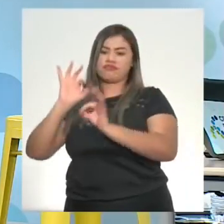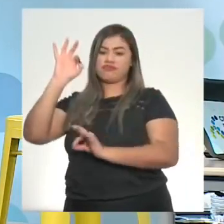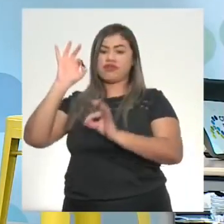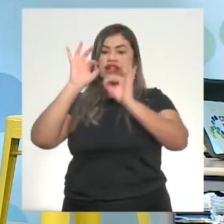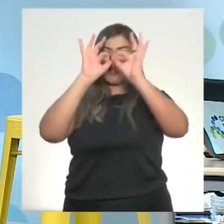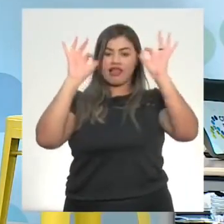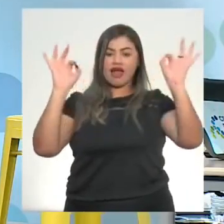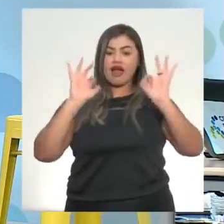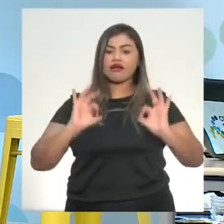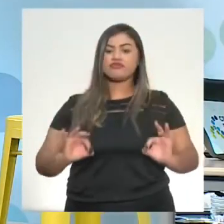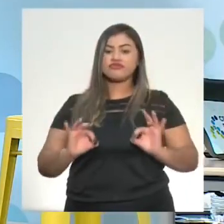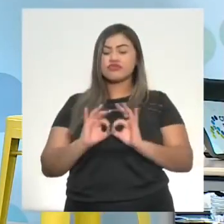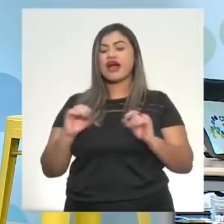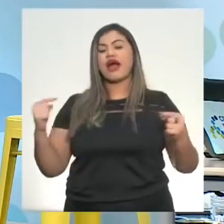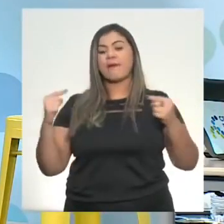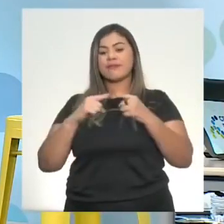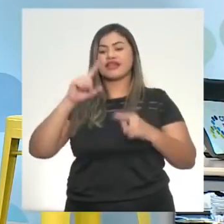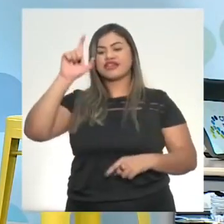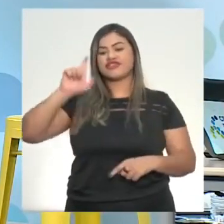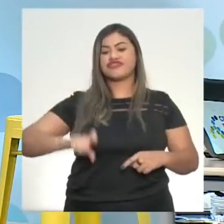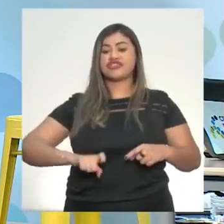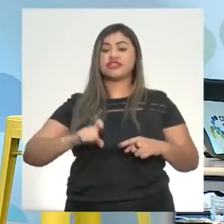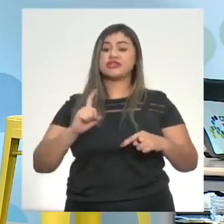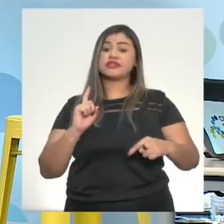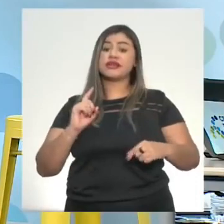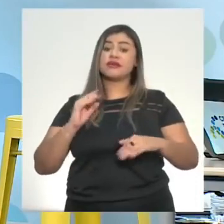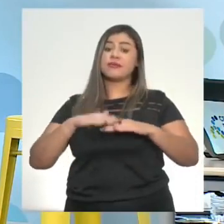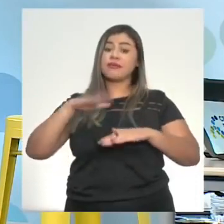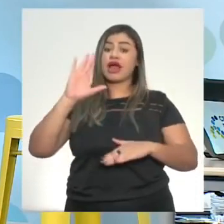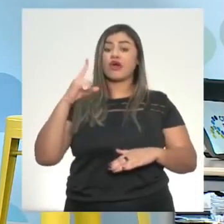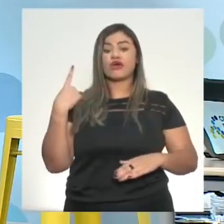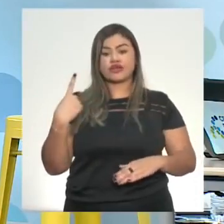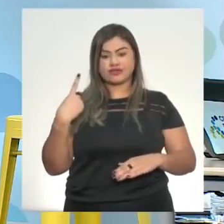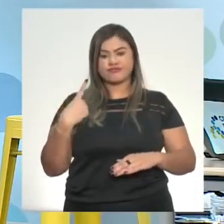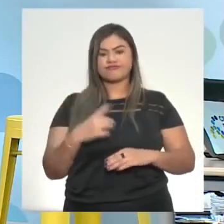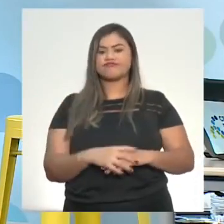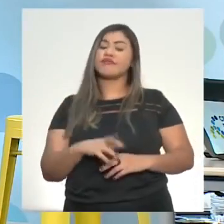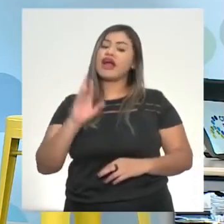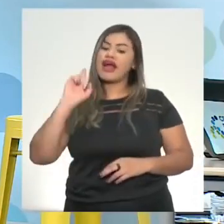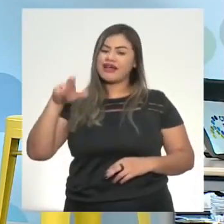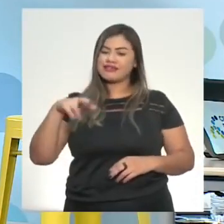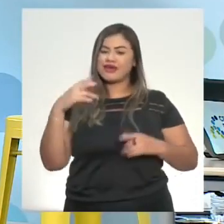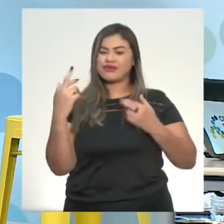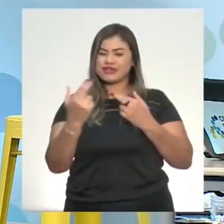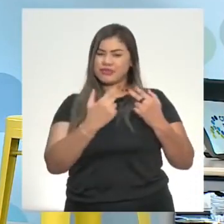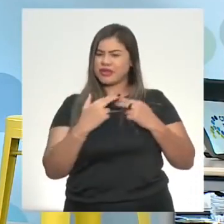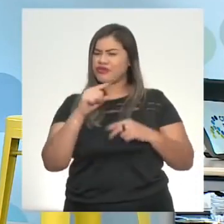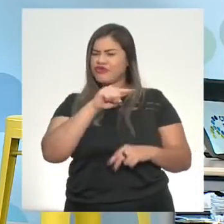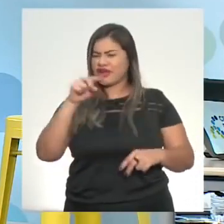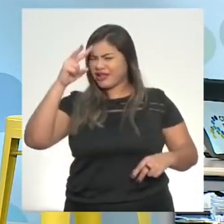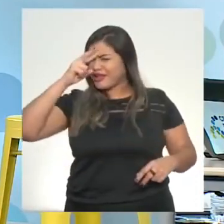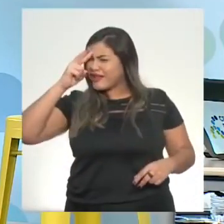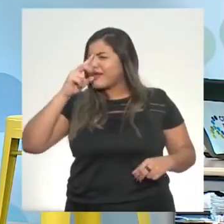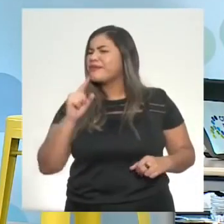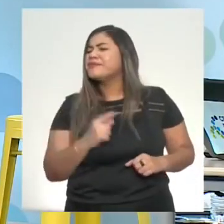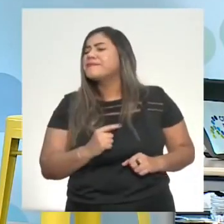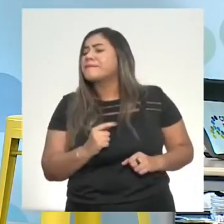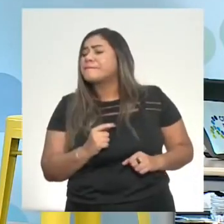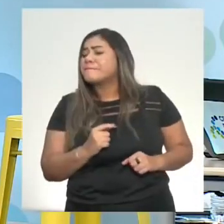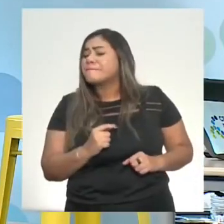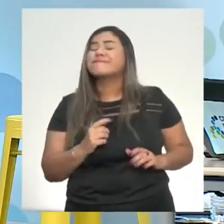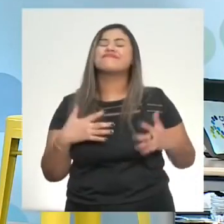valor X que seja maior do que 1. É a nossa razão de semelhança, né? Você lembra disso?